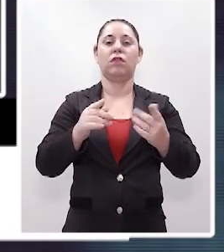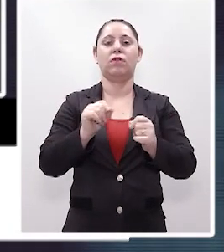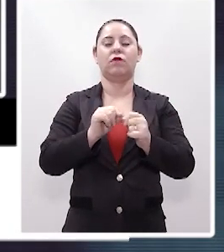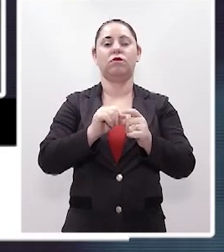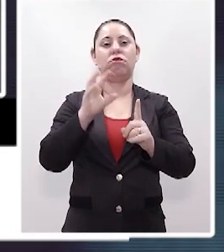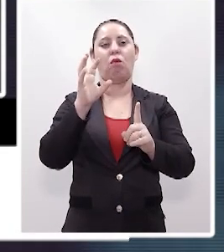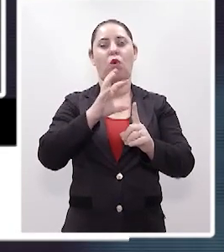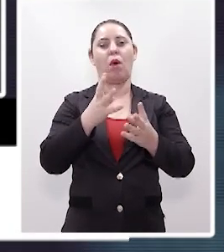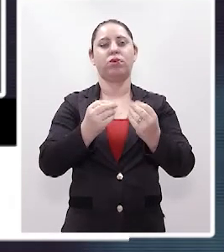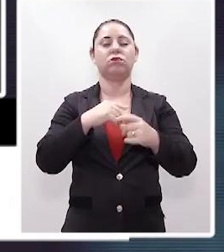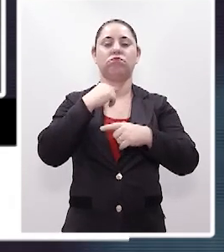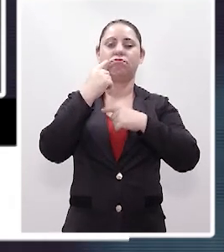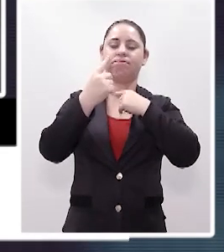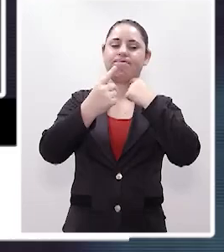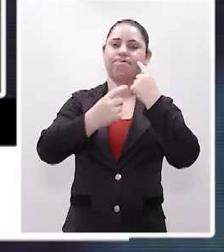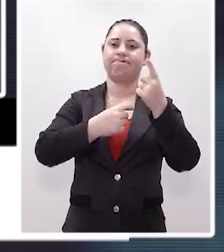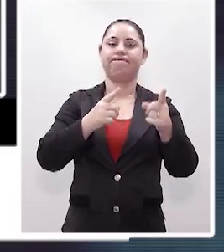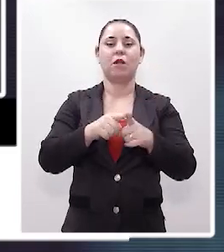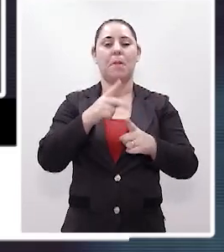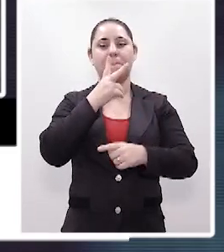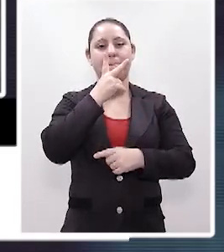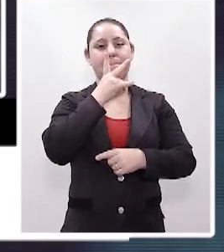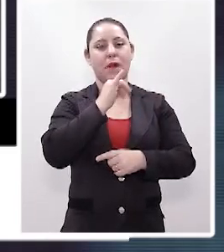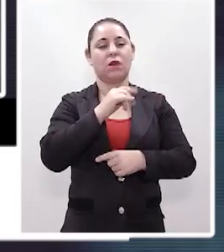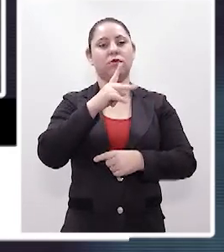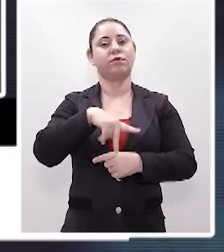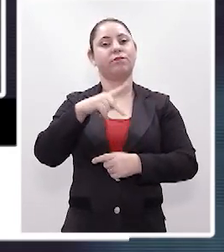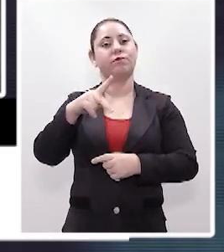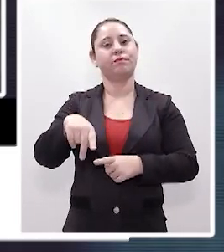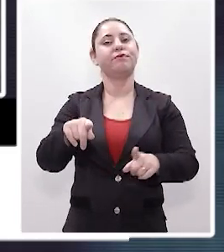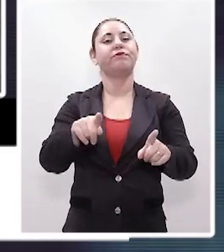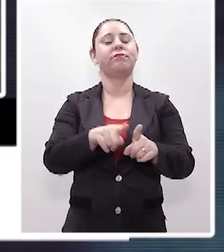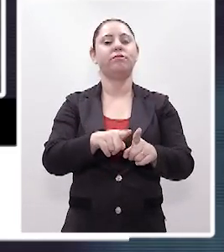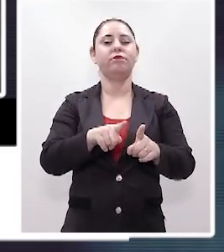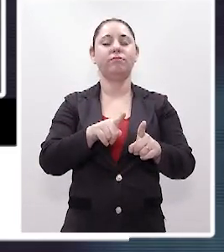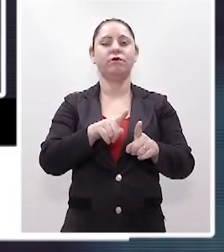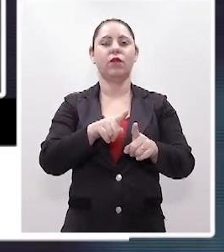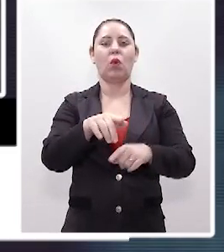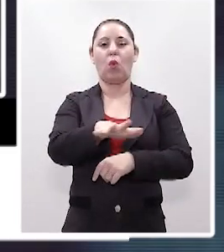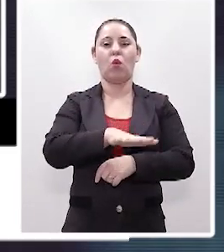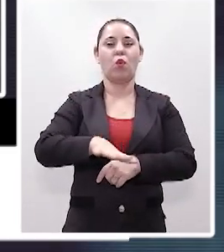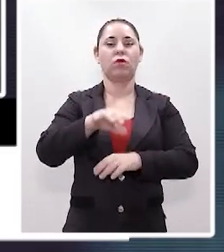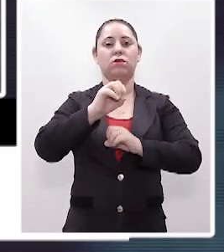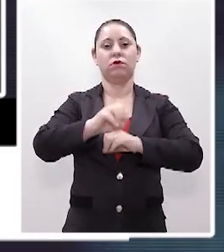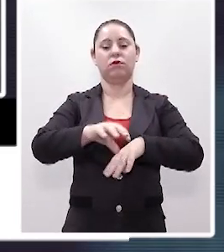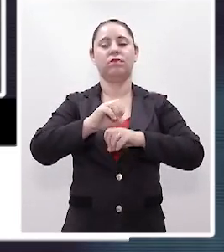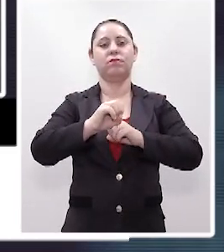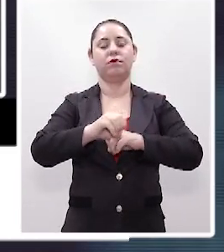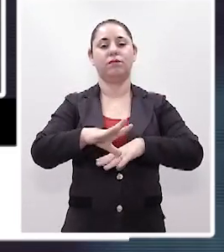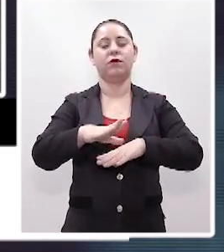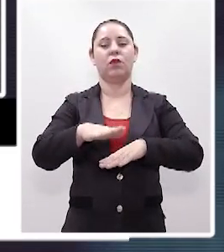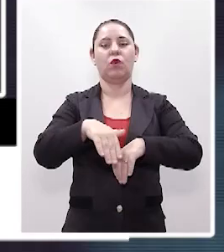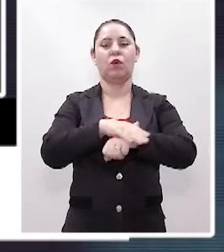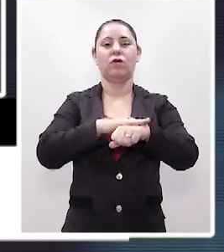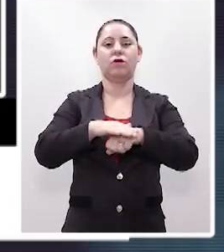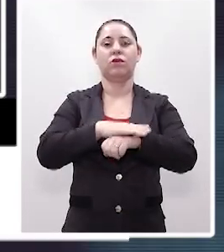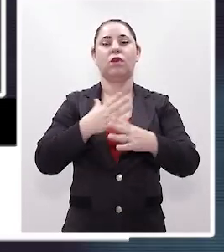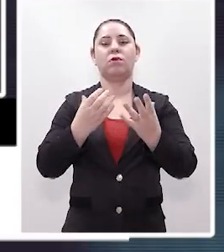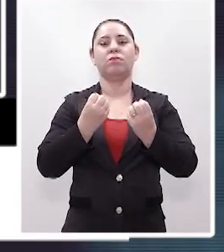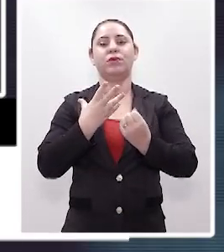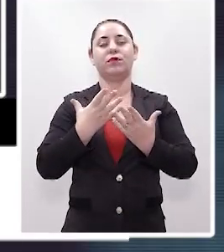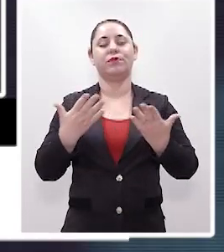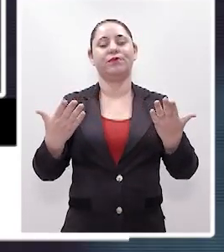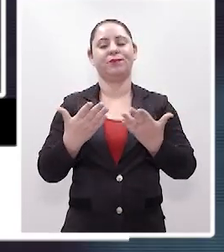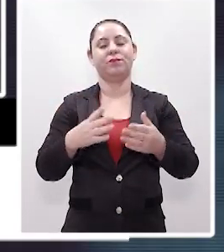aí muitas dúvidas para os pais, para os professores, para toda a área da educação. Vamos conversar muito